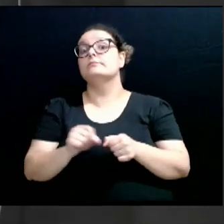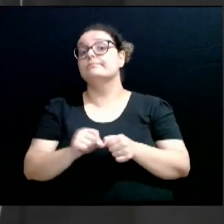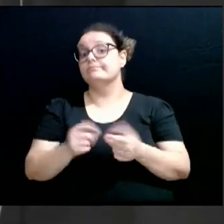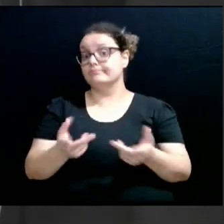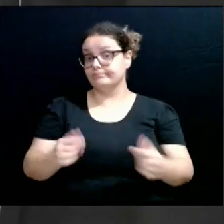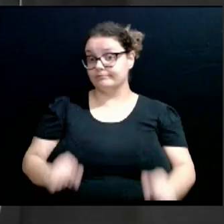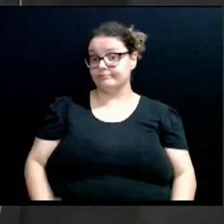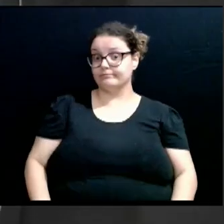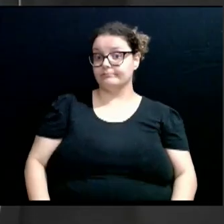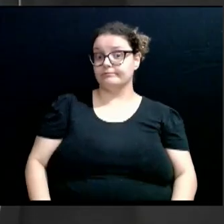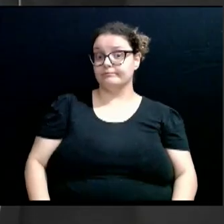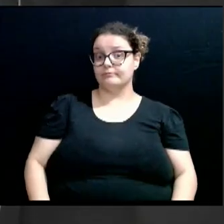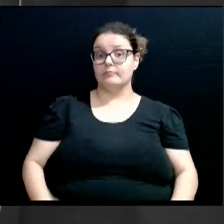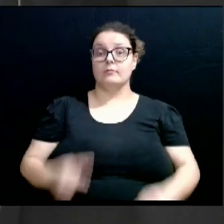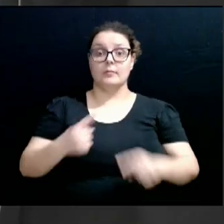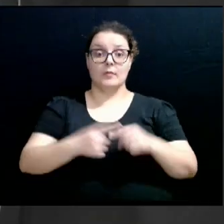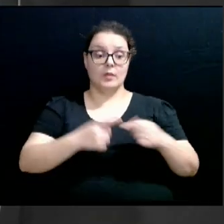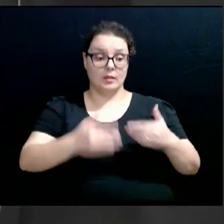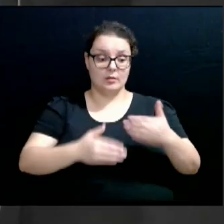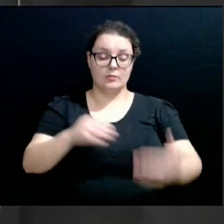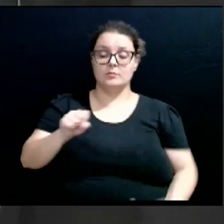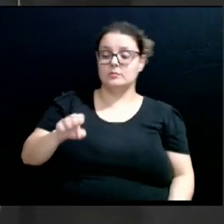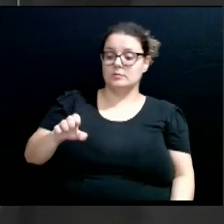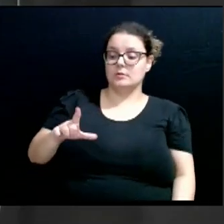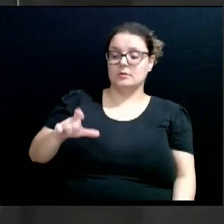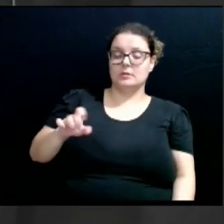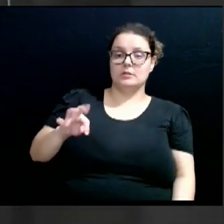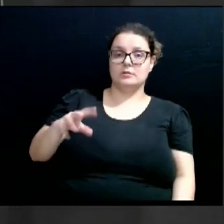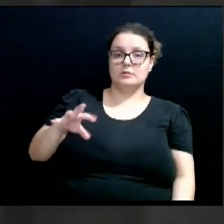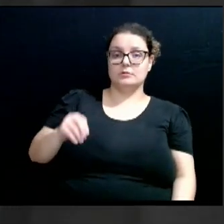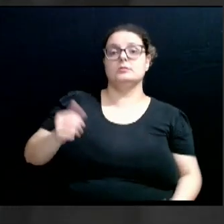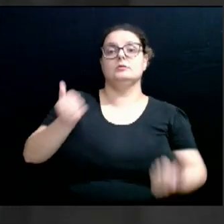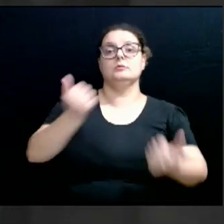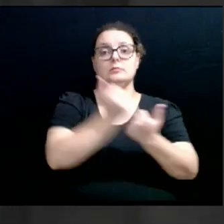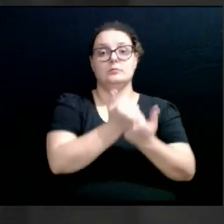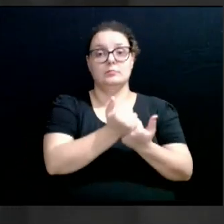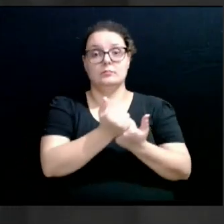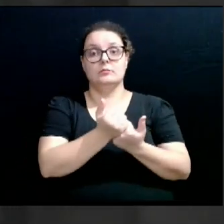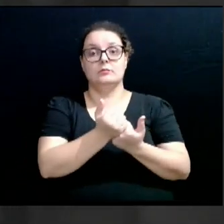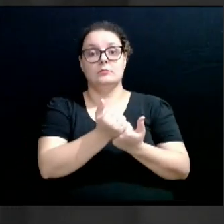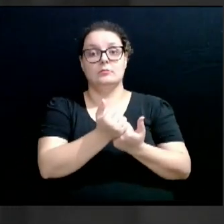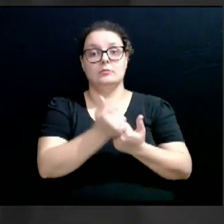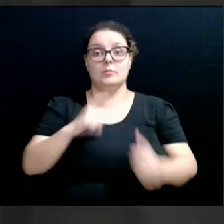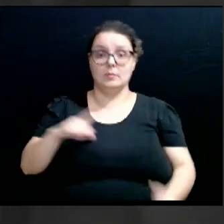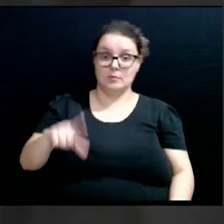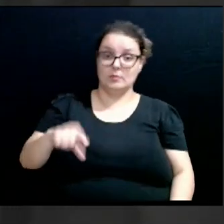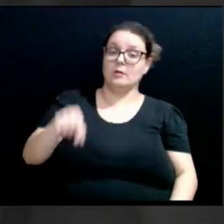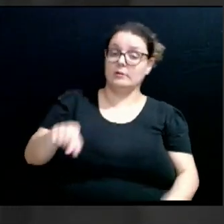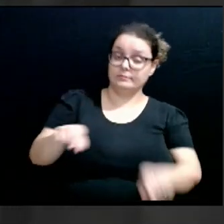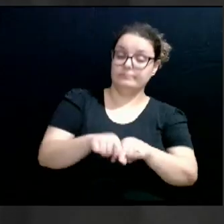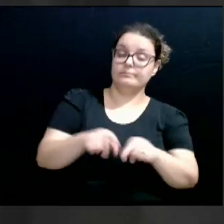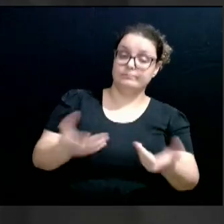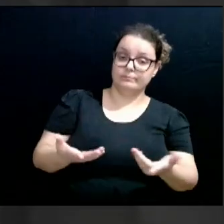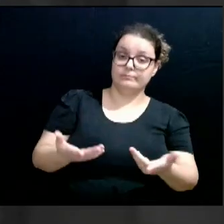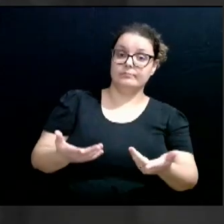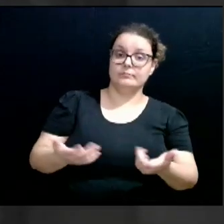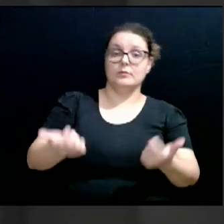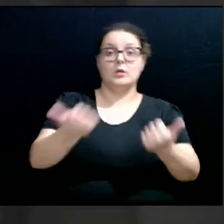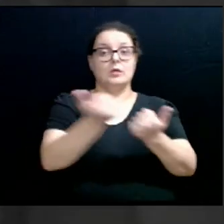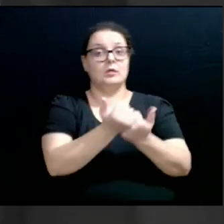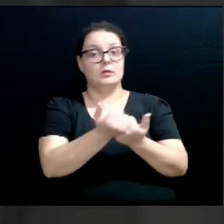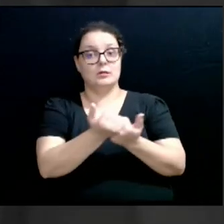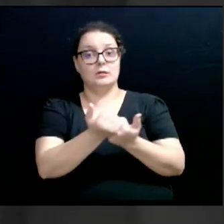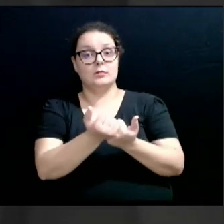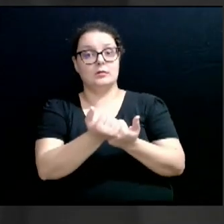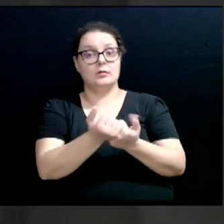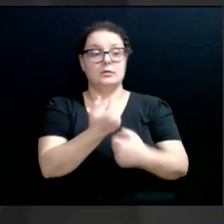um processo seletivo para esse cargo, mas eu tenho uma escolha também, e se nesses cargos que não são vagos a gente não tem pessoas negras,